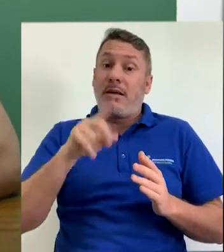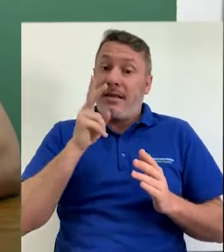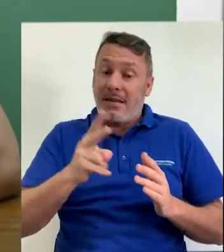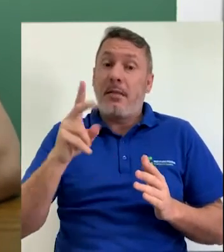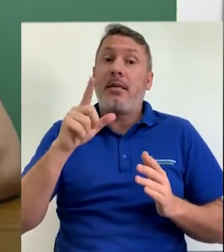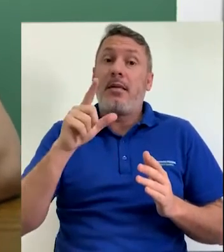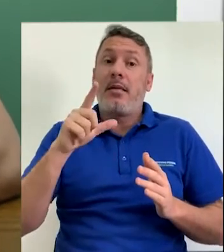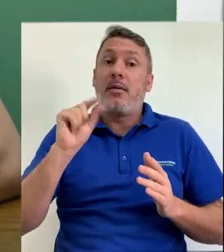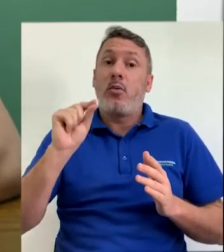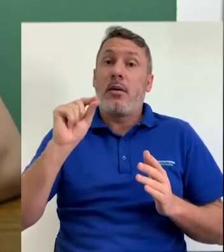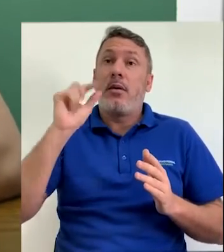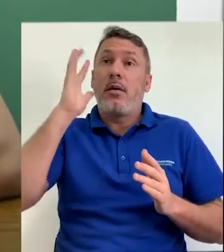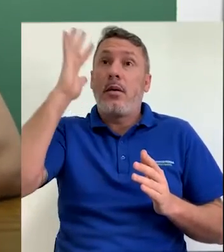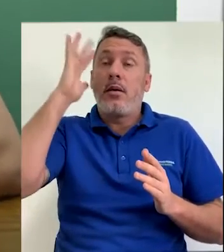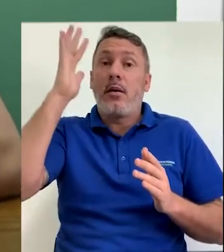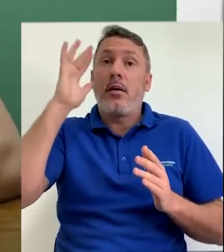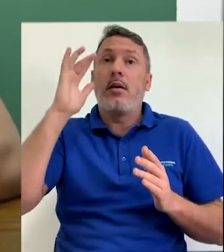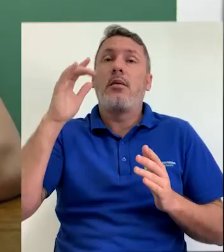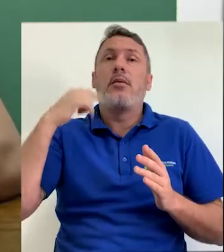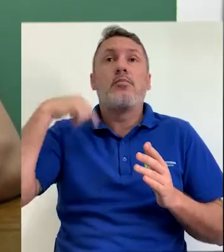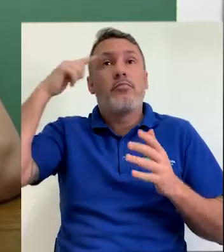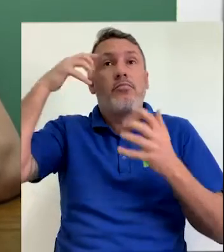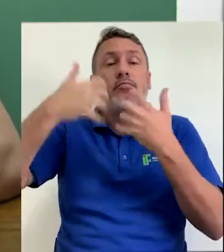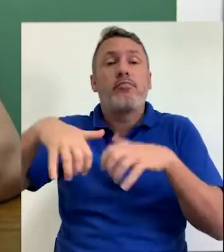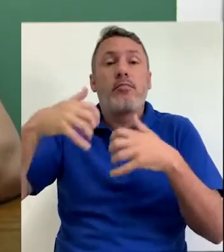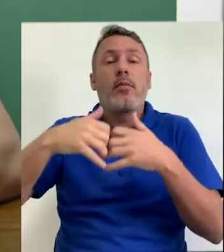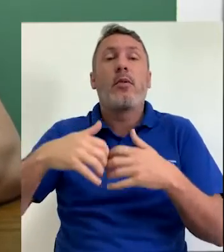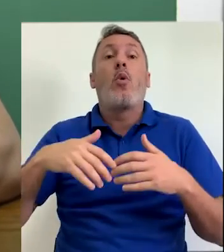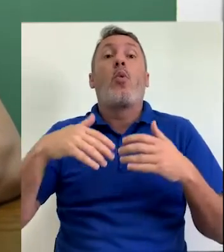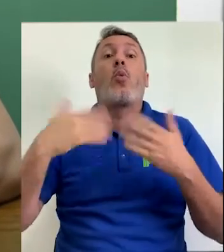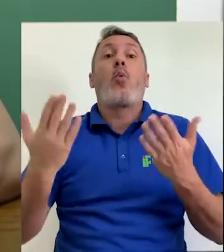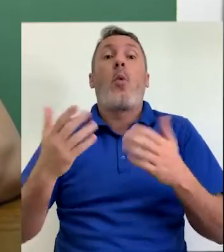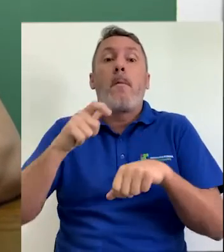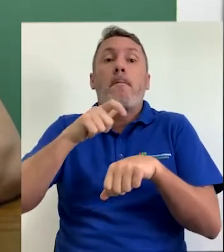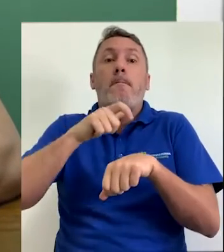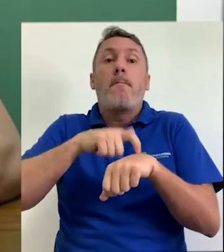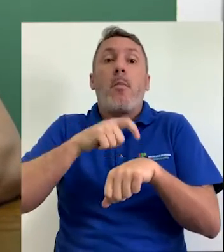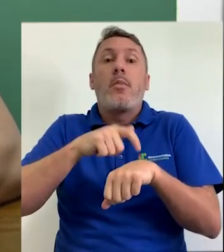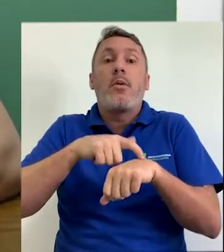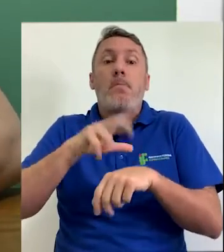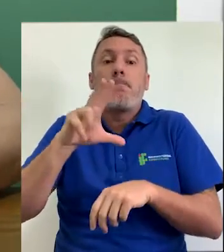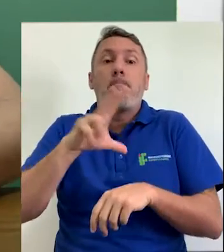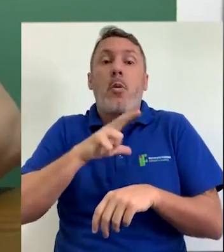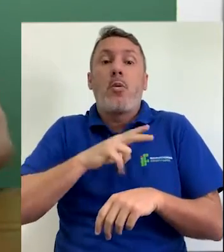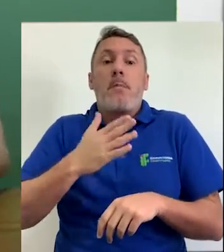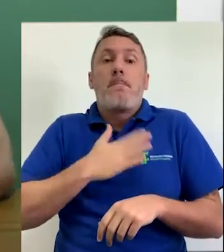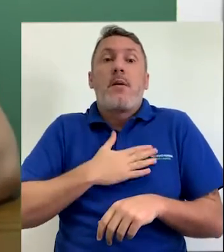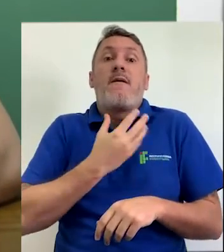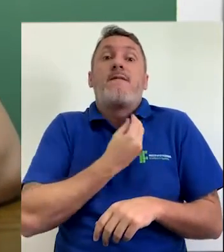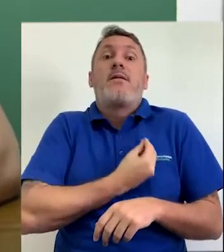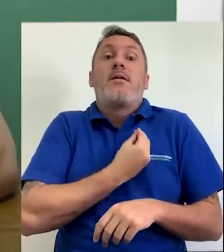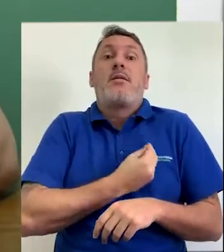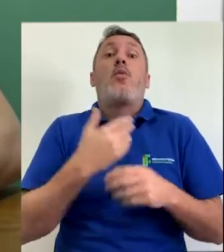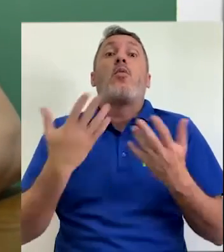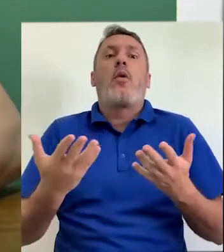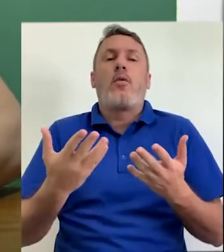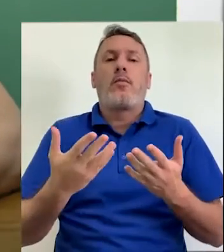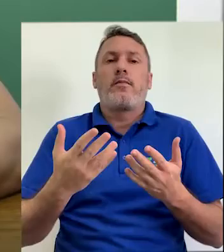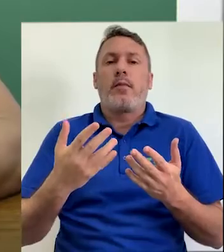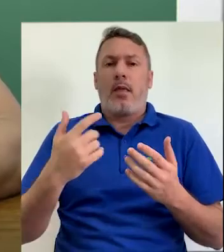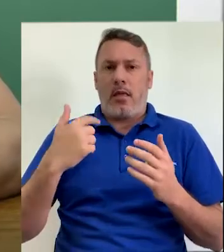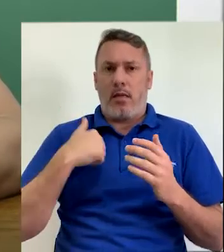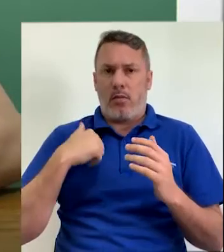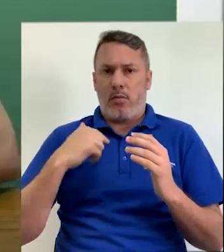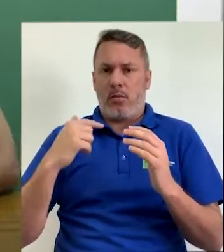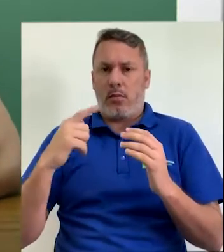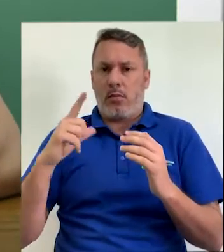com a seguinte pergunta: em que fase da vida eu me encontro? Quais são as pessoas que vivem